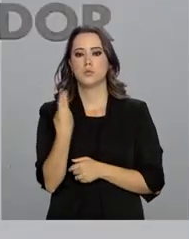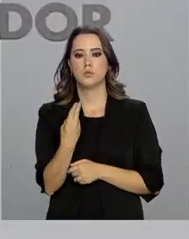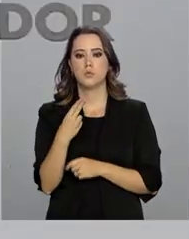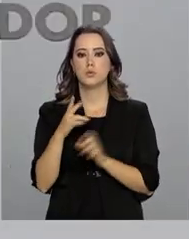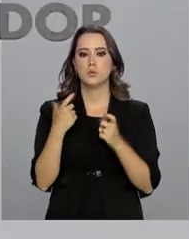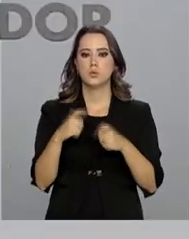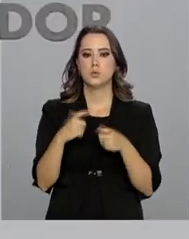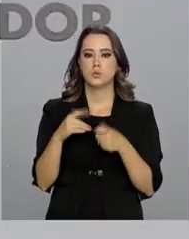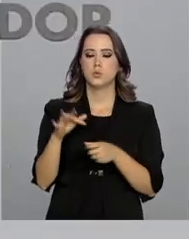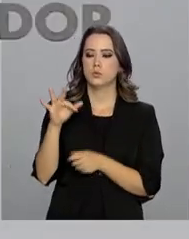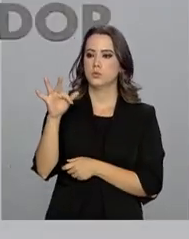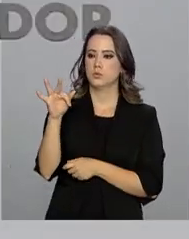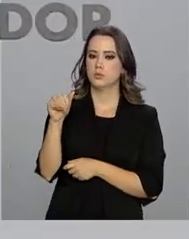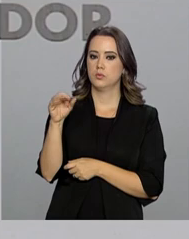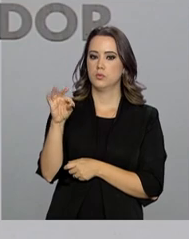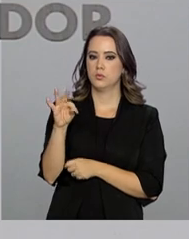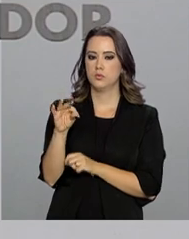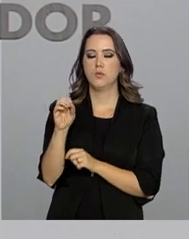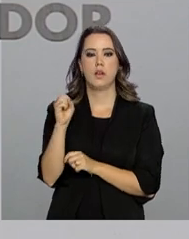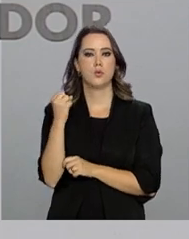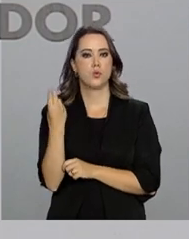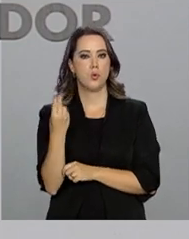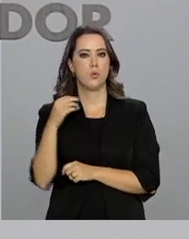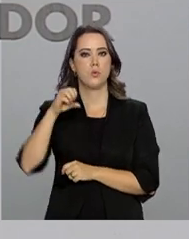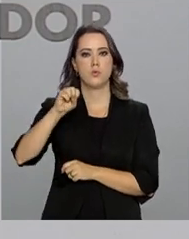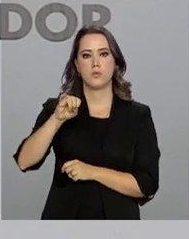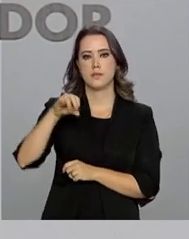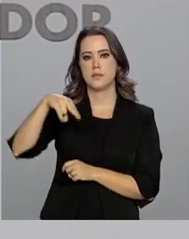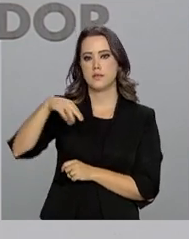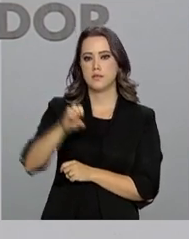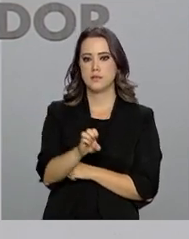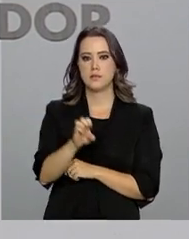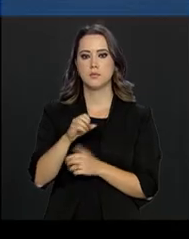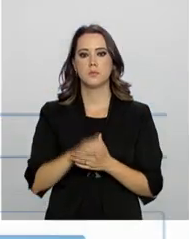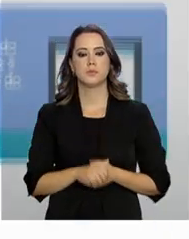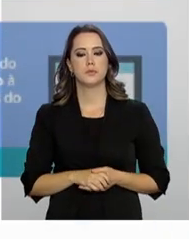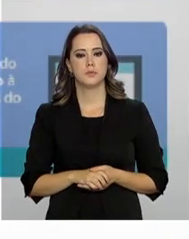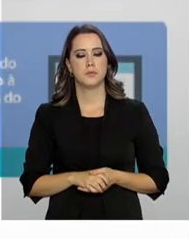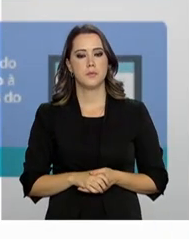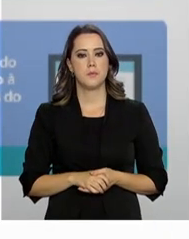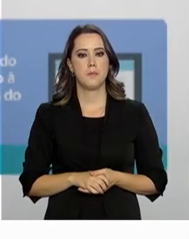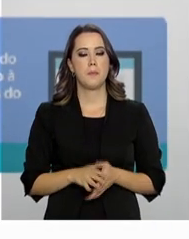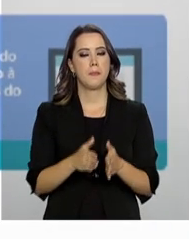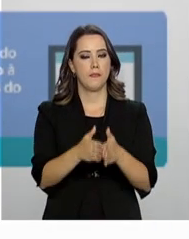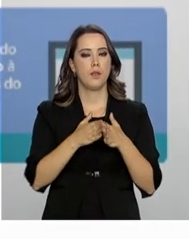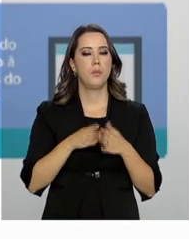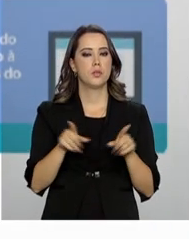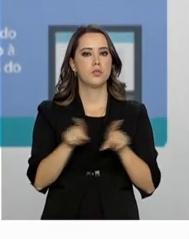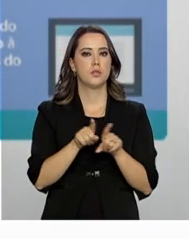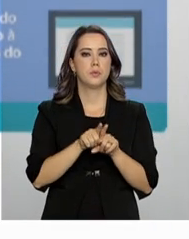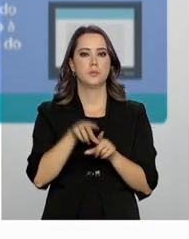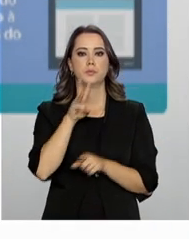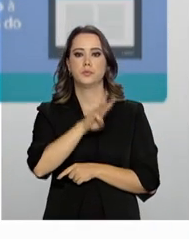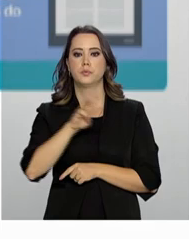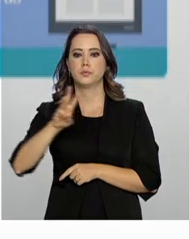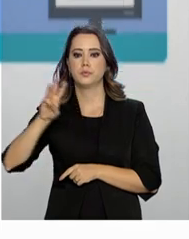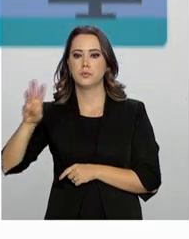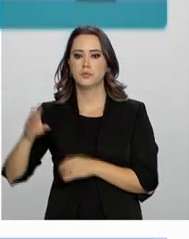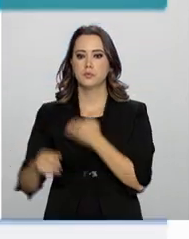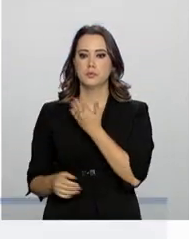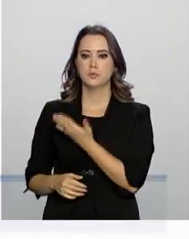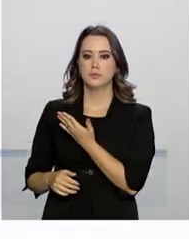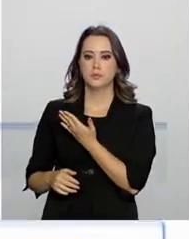conveniados como as agências do sine o sistema nacional de emprego o pedido também pode ser feito pelo site